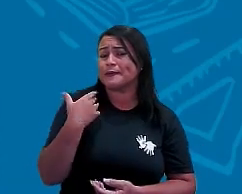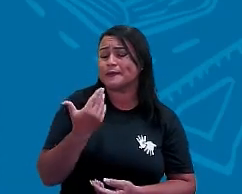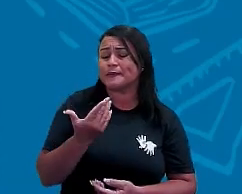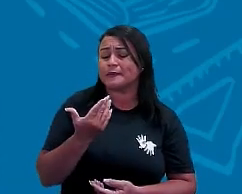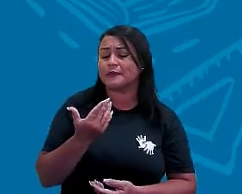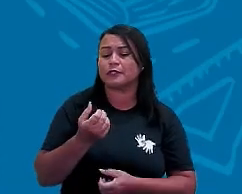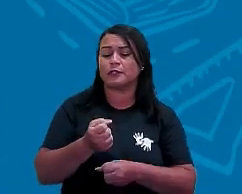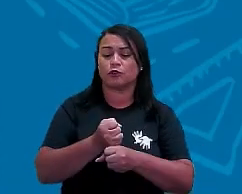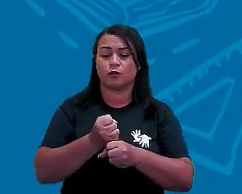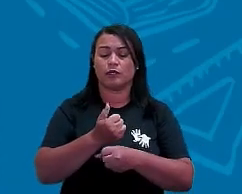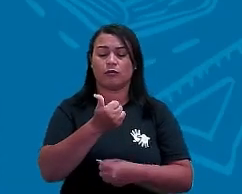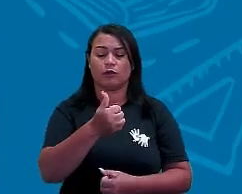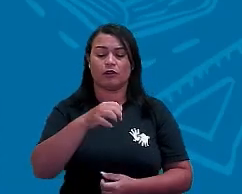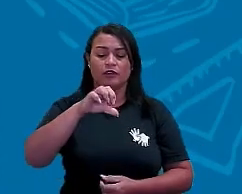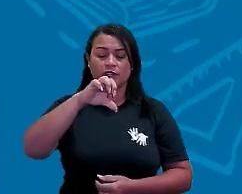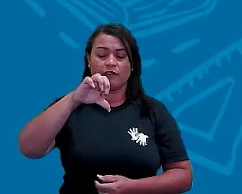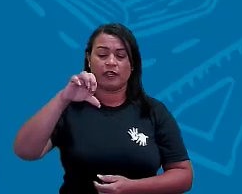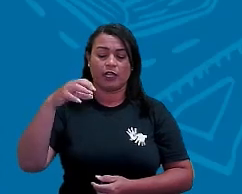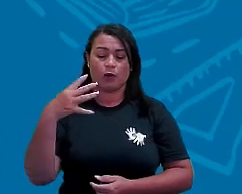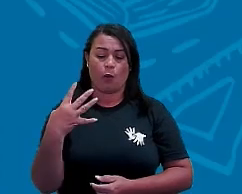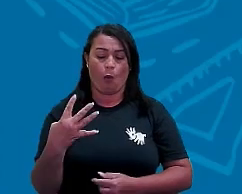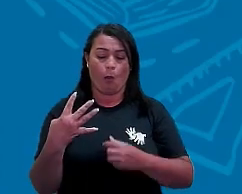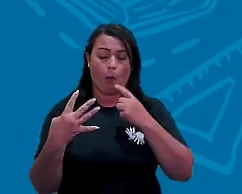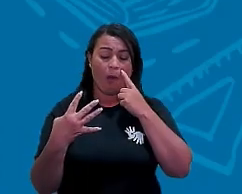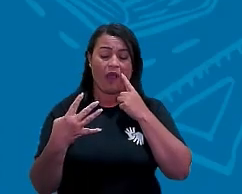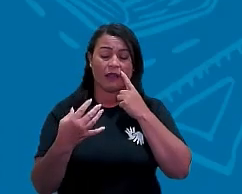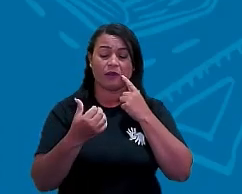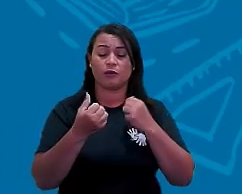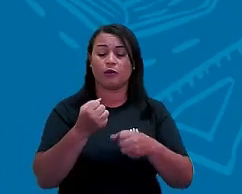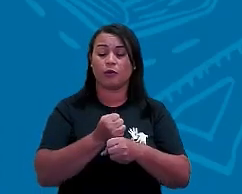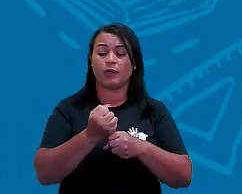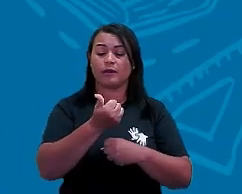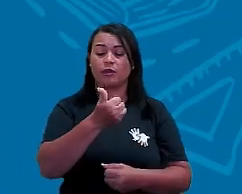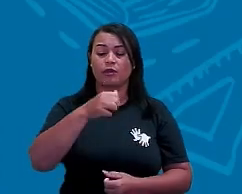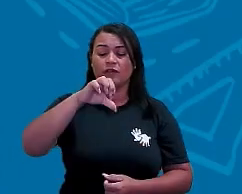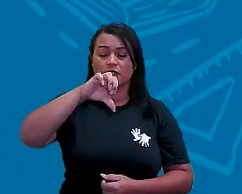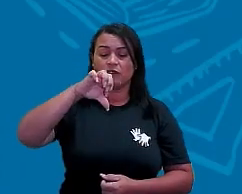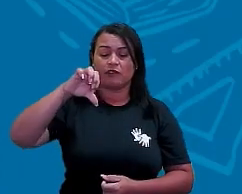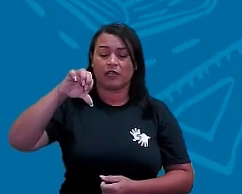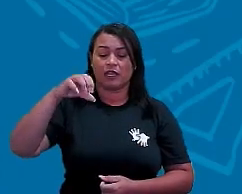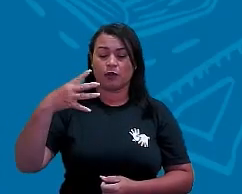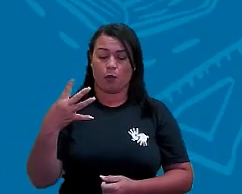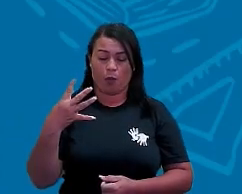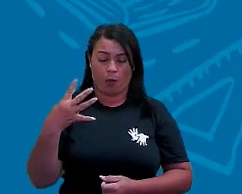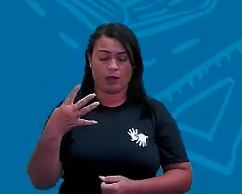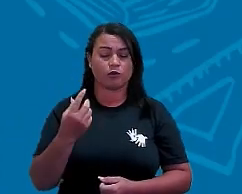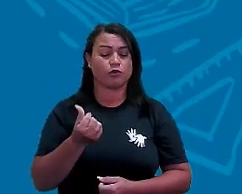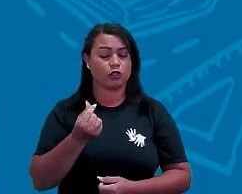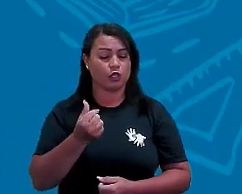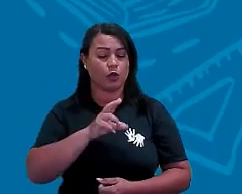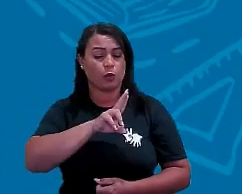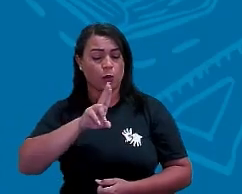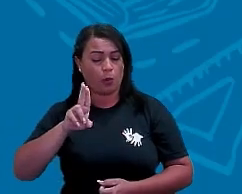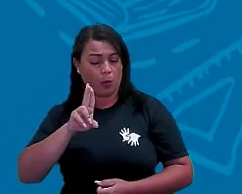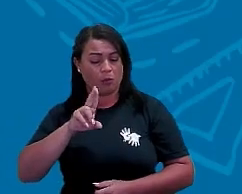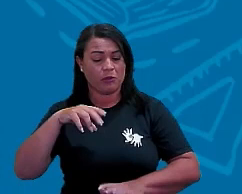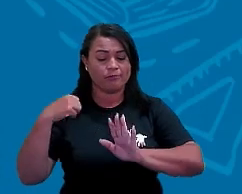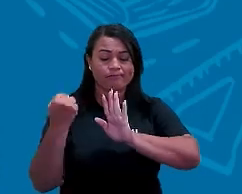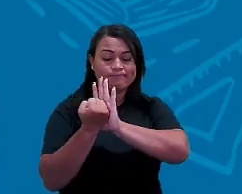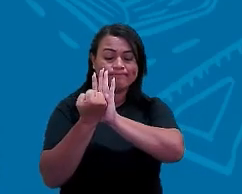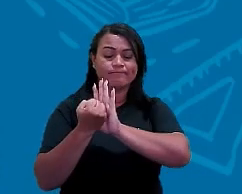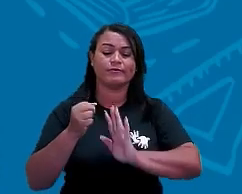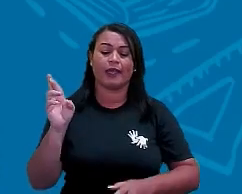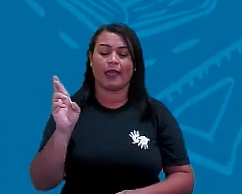Desde 1994, tá certo? Em 1994 foi que o nosso dinheiro passou a se chamar real,